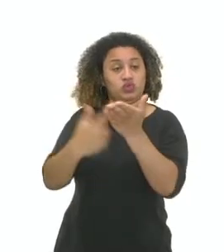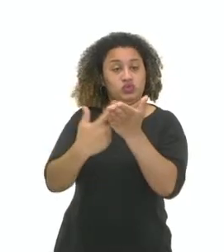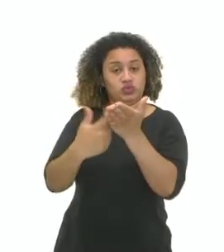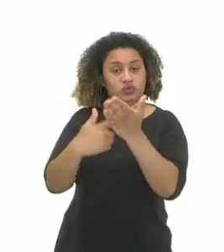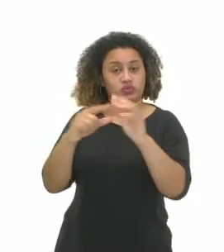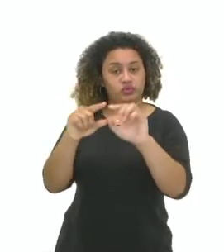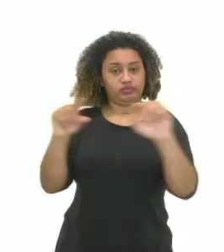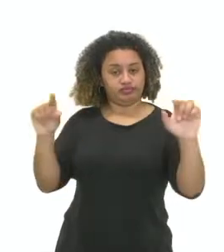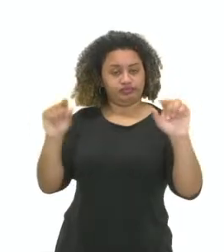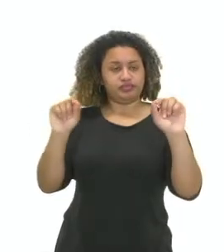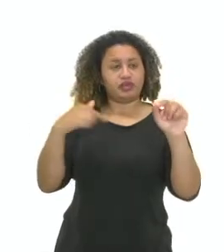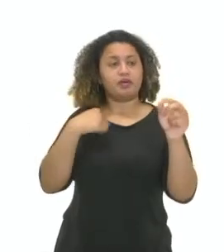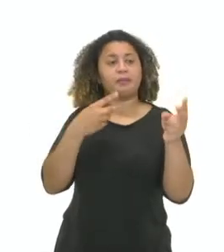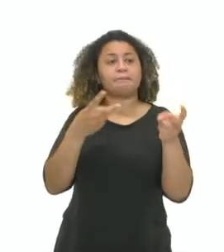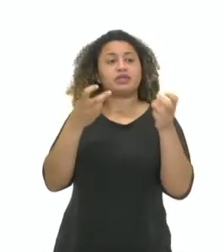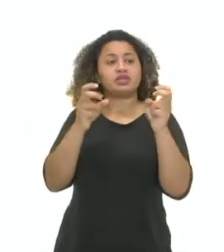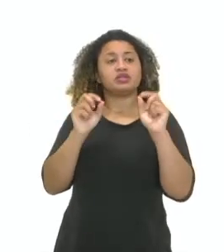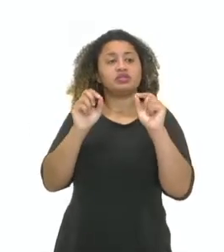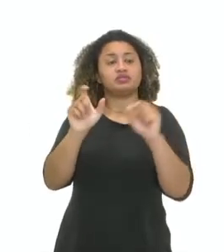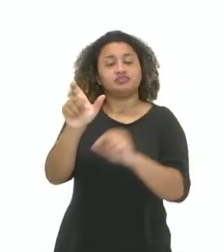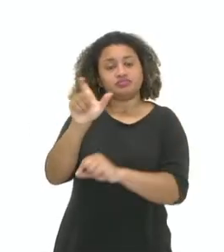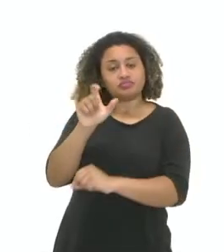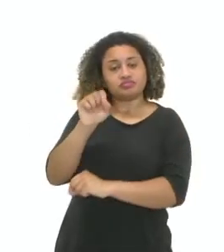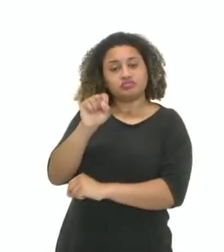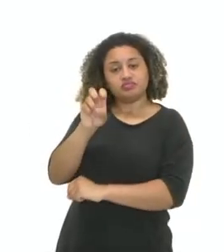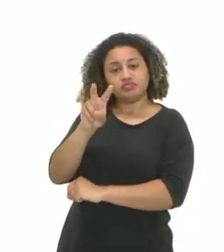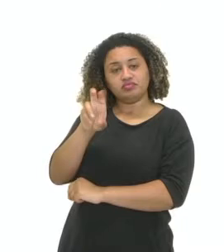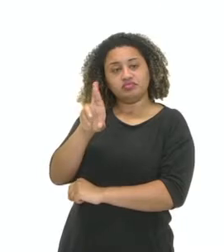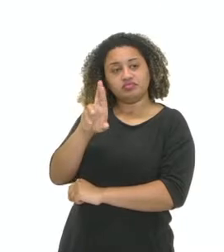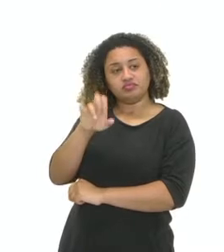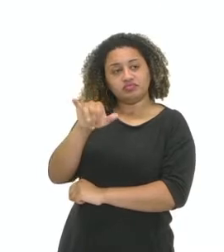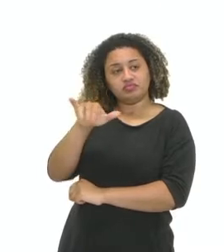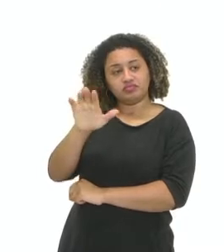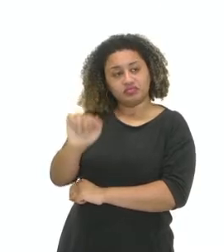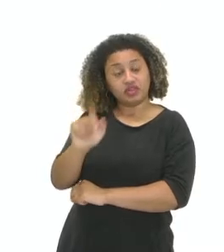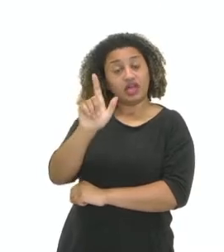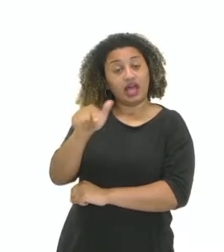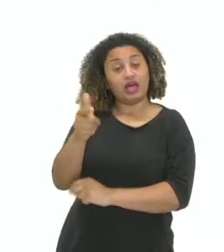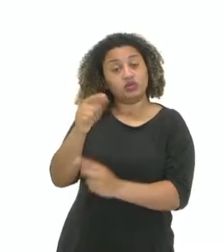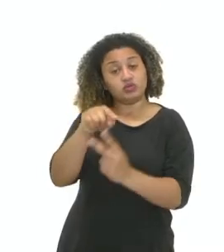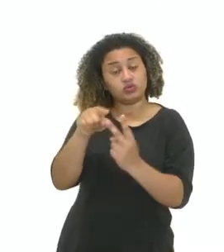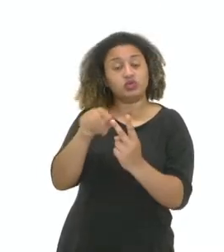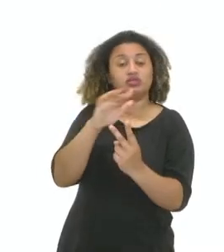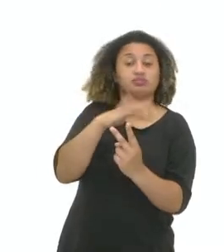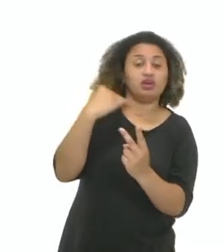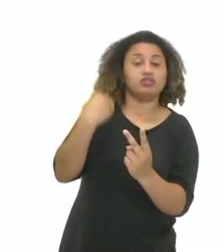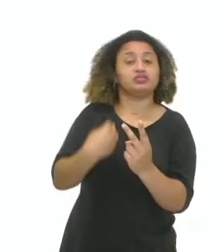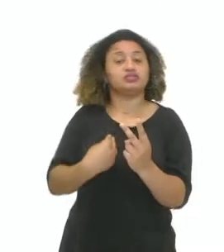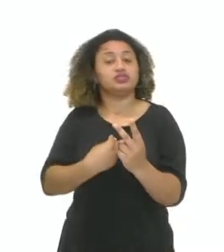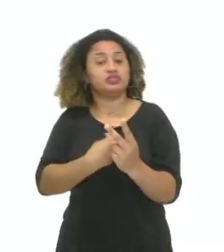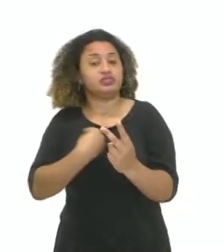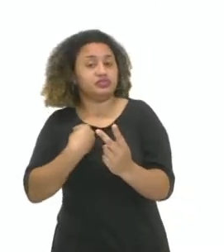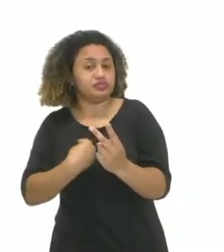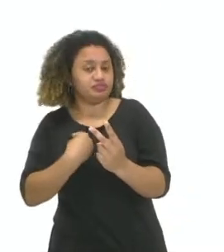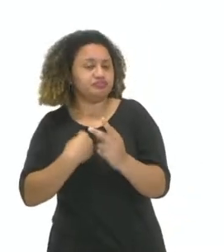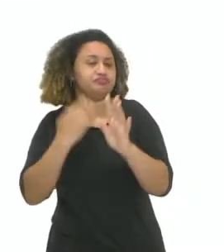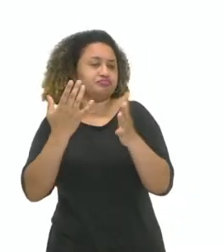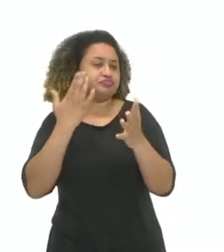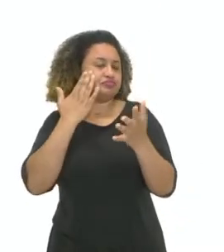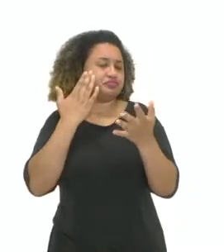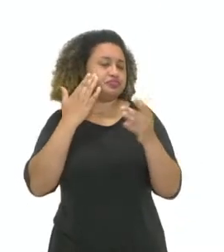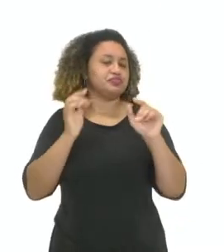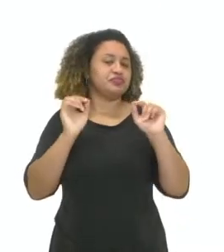Severina. Perceba, a palavra Severina qualificando tanto vida como morte. Eu quero saber